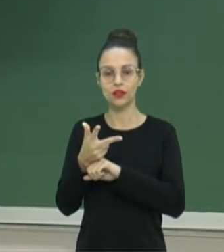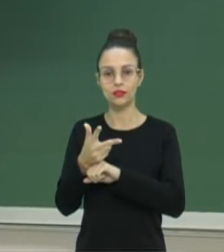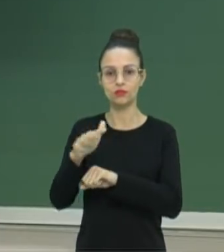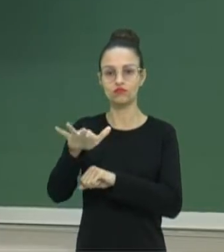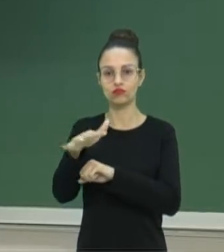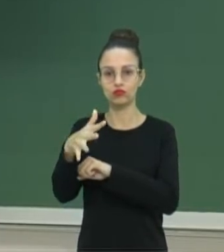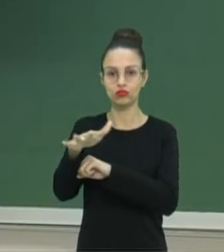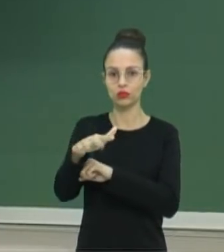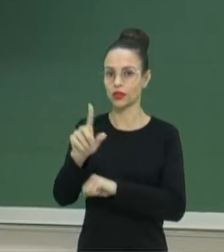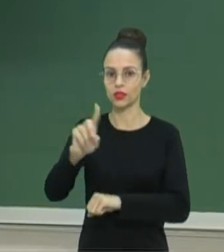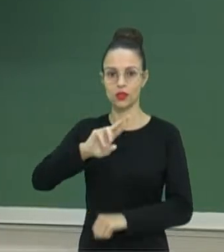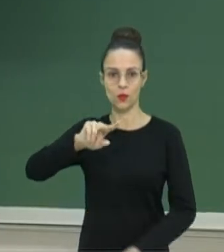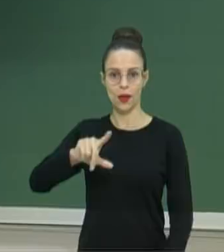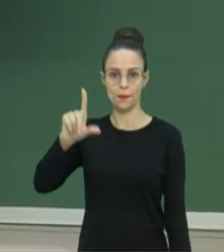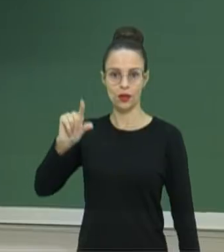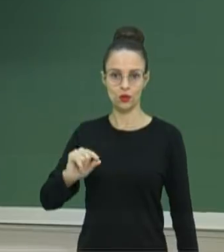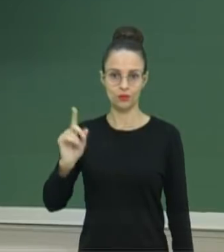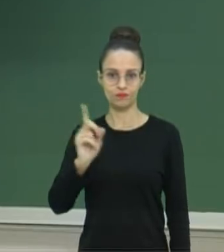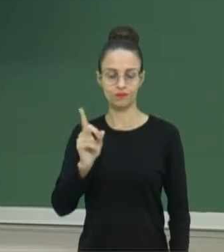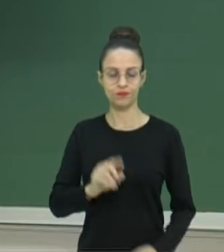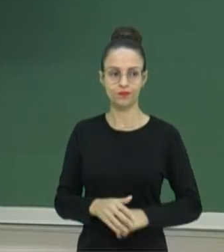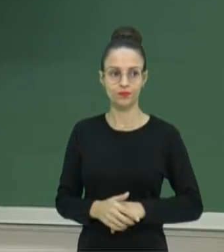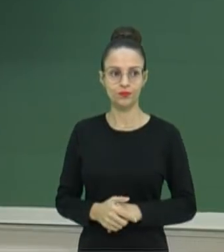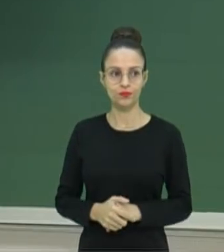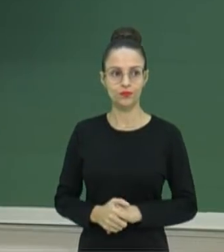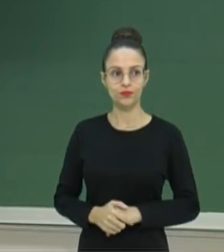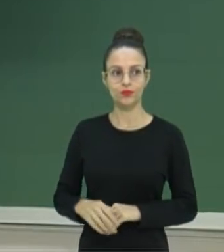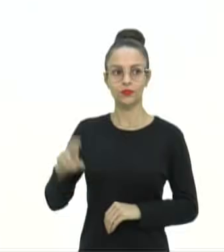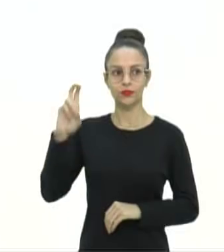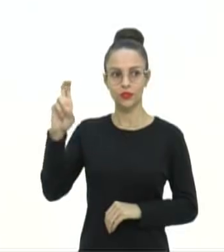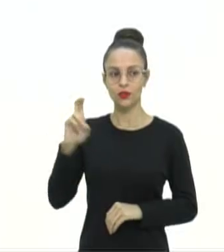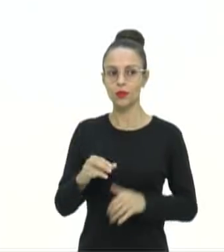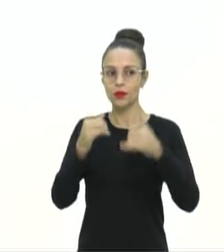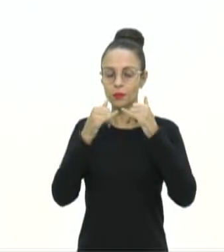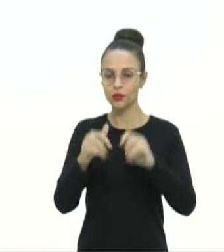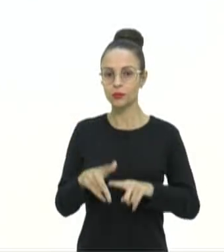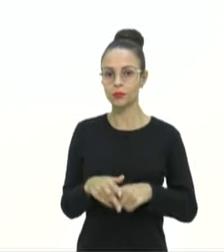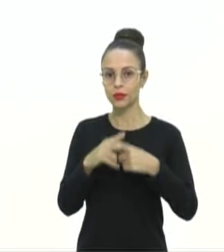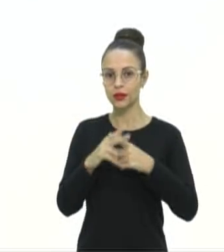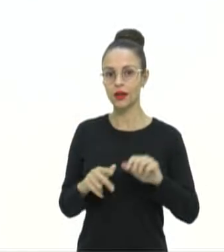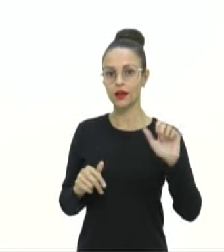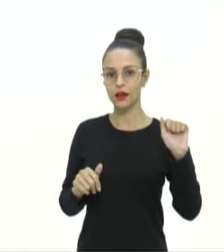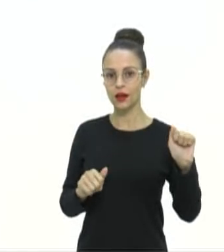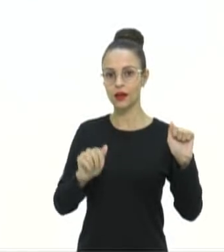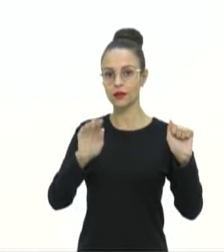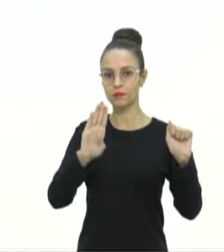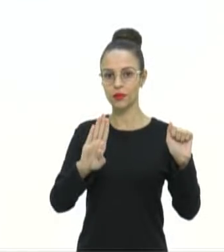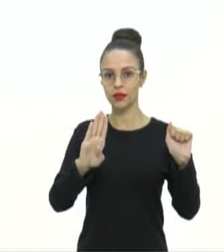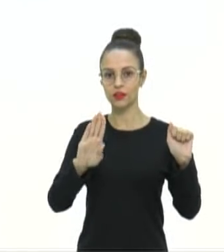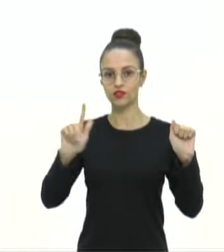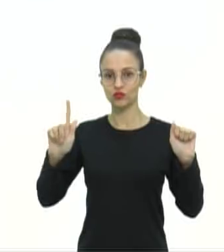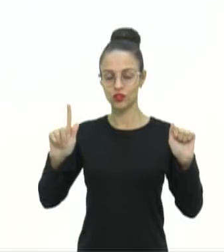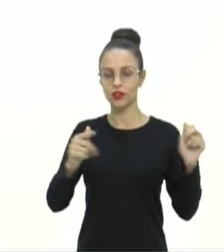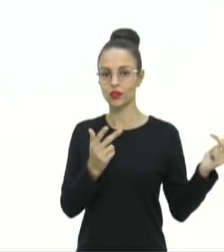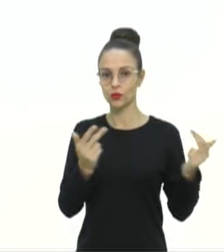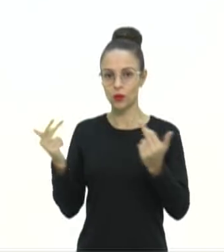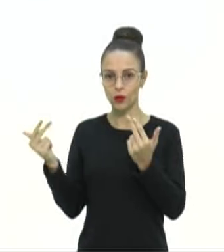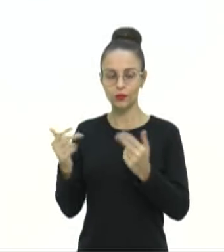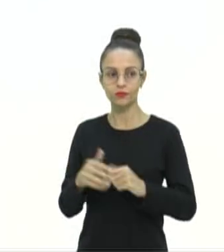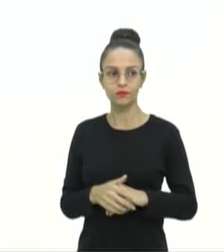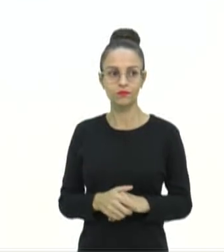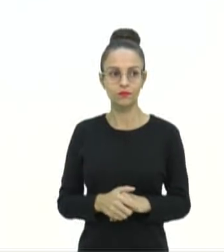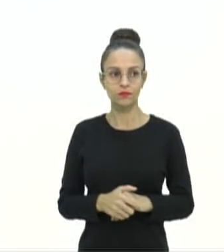intermediária, não seria a menor. E o item 5, a energia mecânica nos pontos A, B, G são